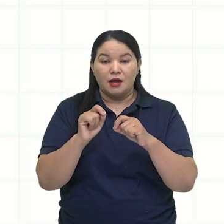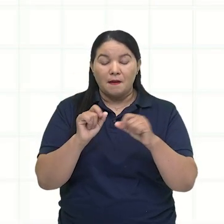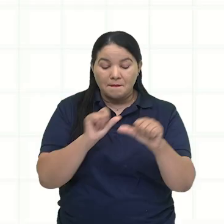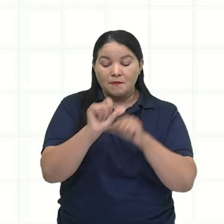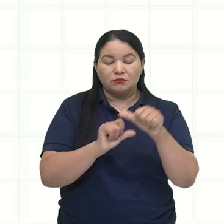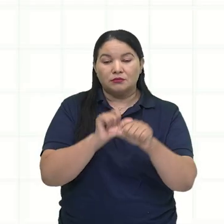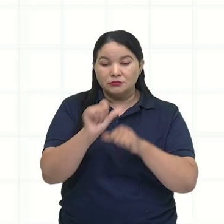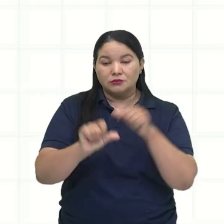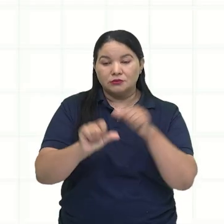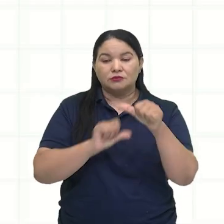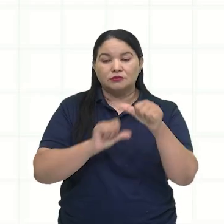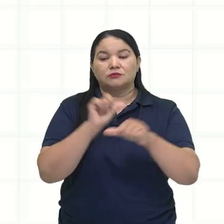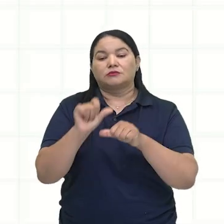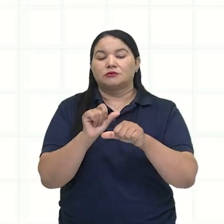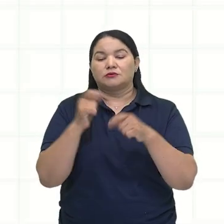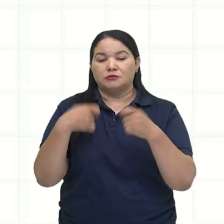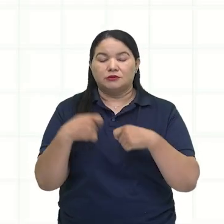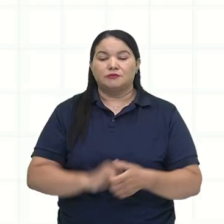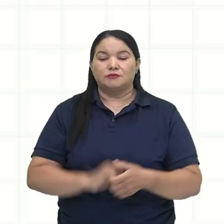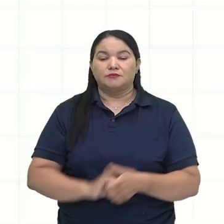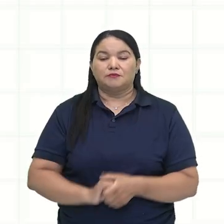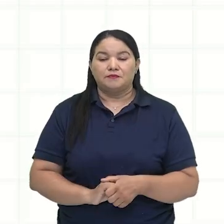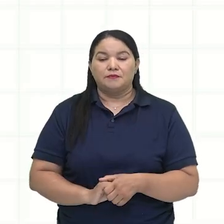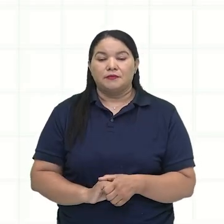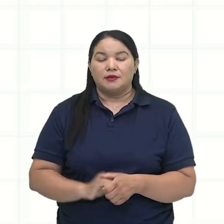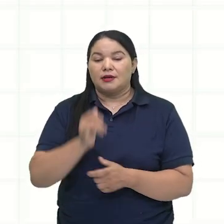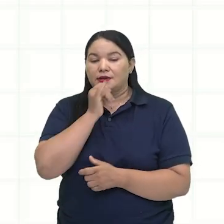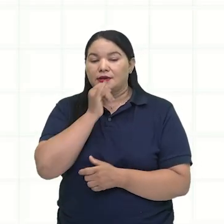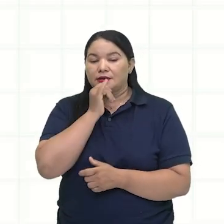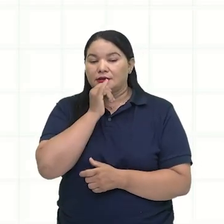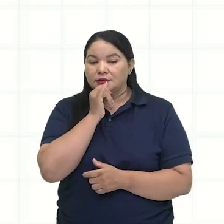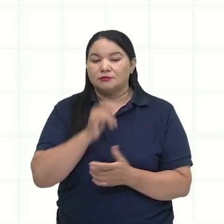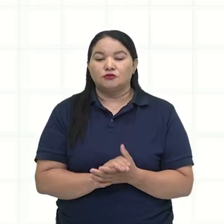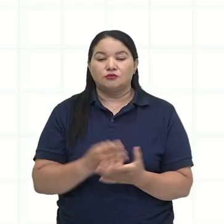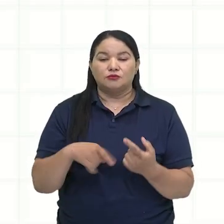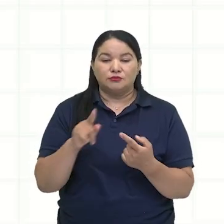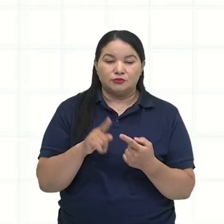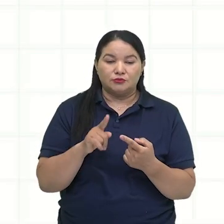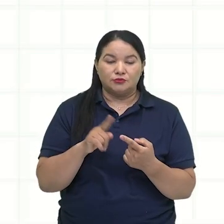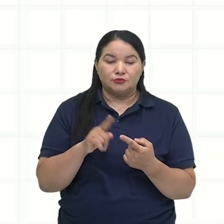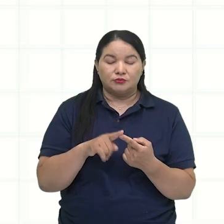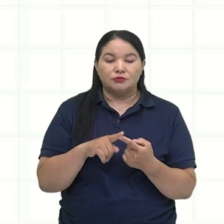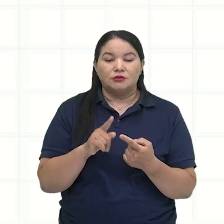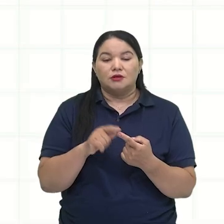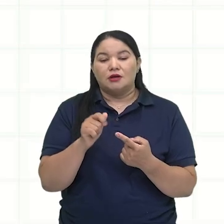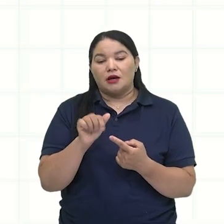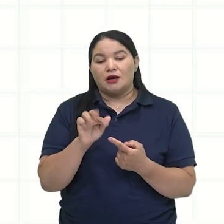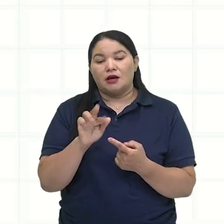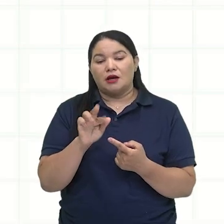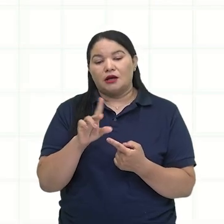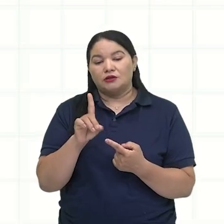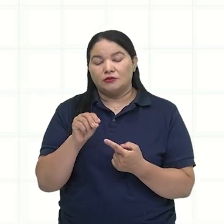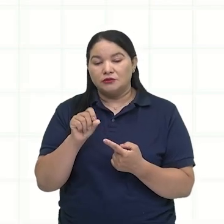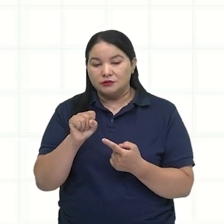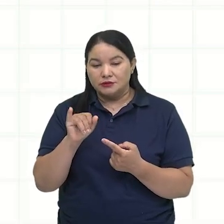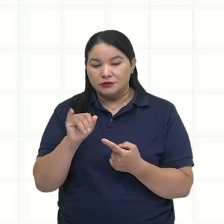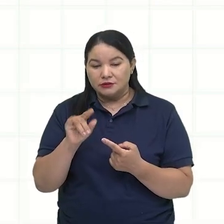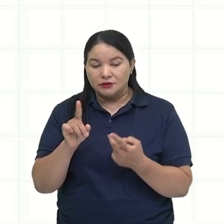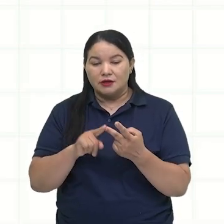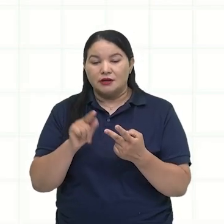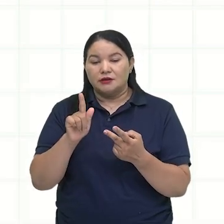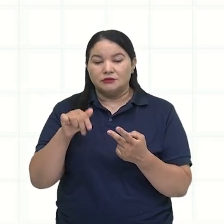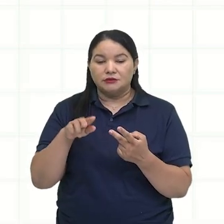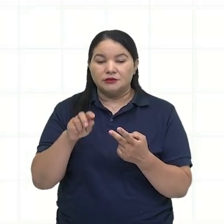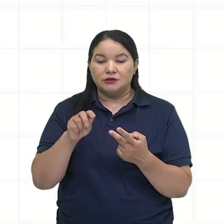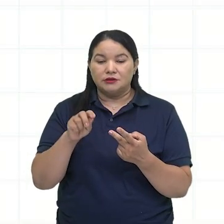metamorfismo, certo? E nós temos como exemplo a ardósia, a gneiss, a mármore